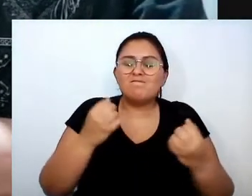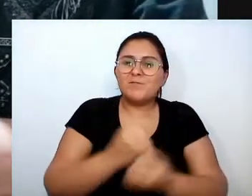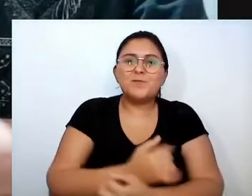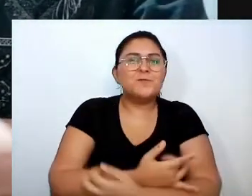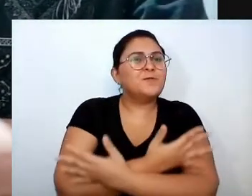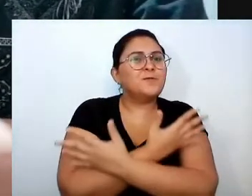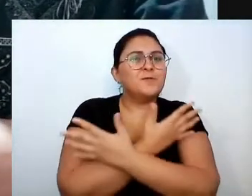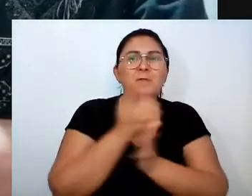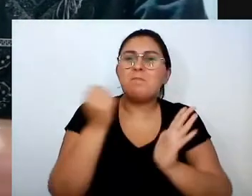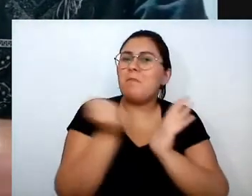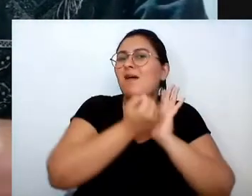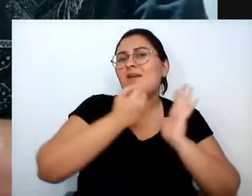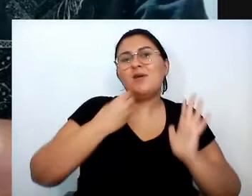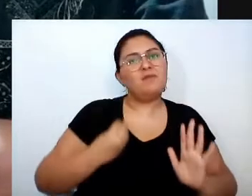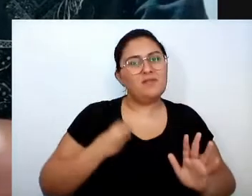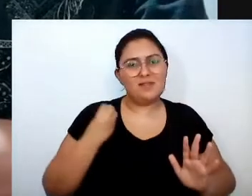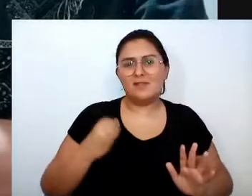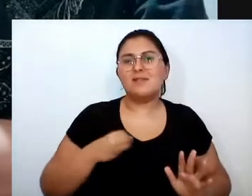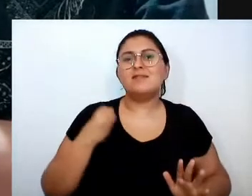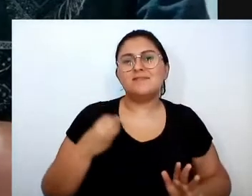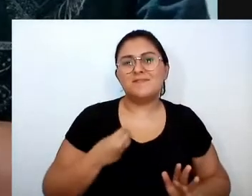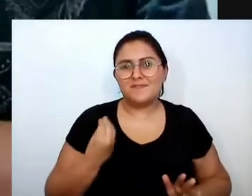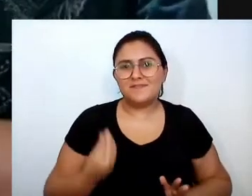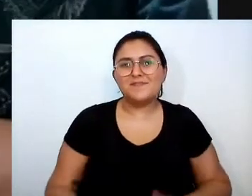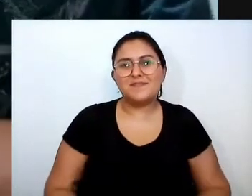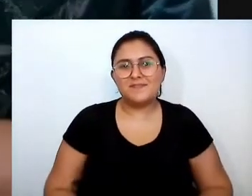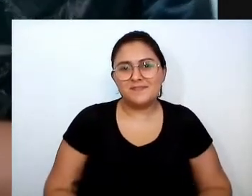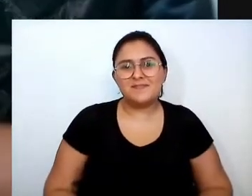marcante. A que gente legal.